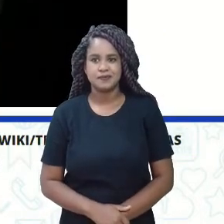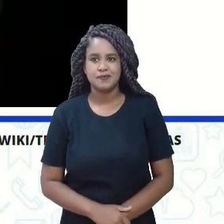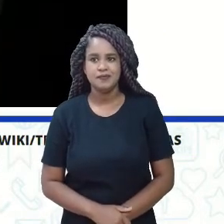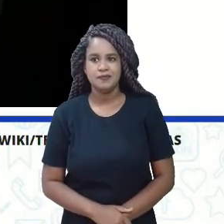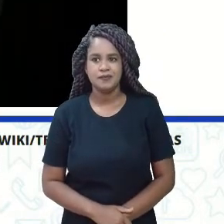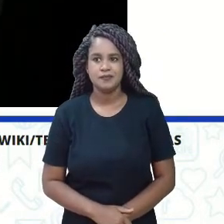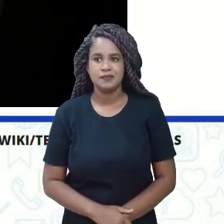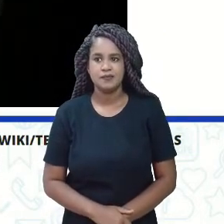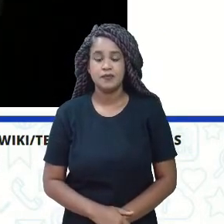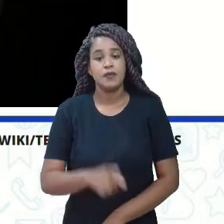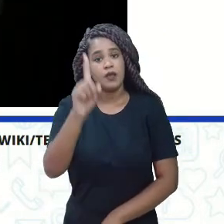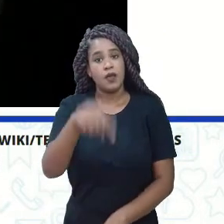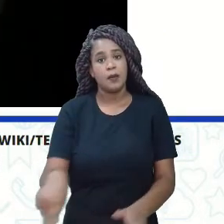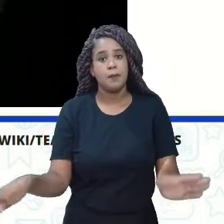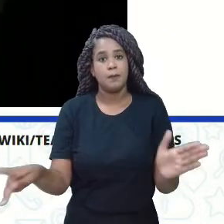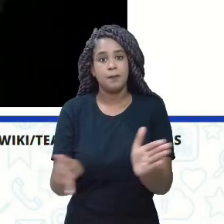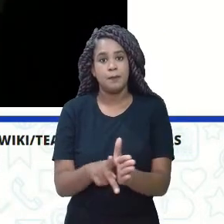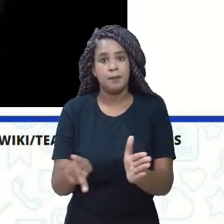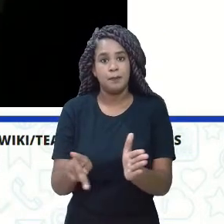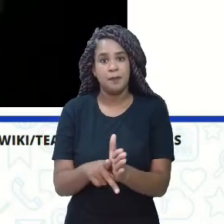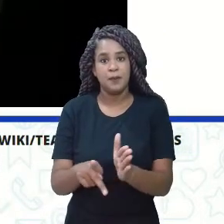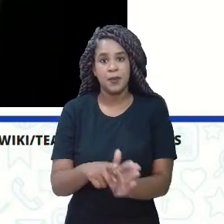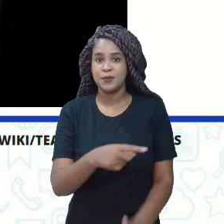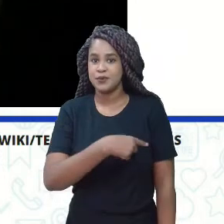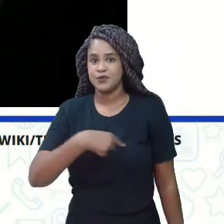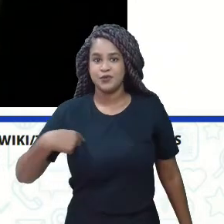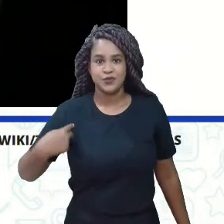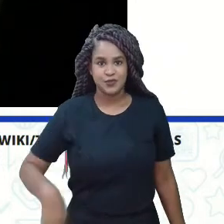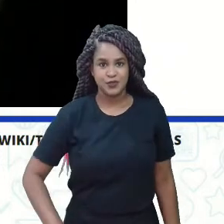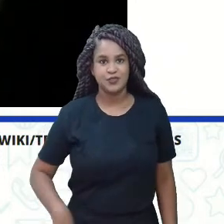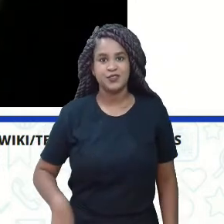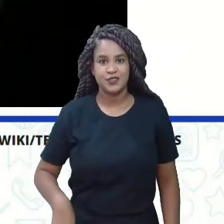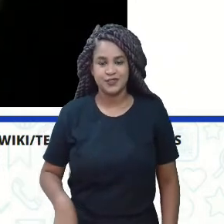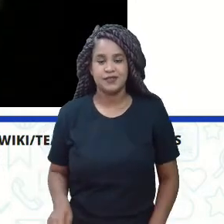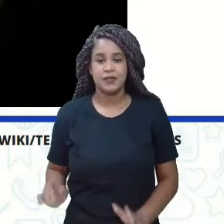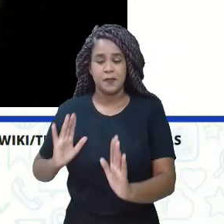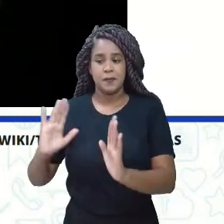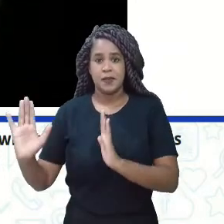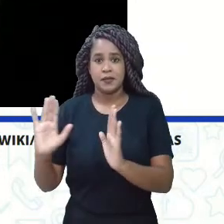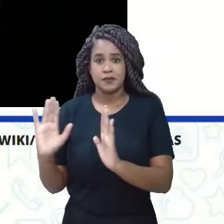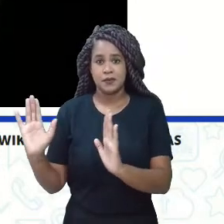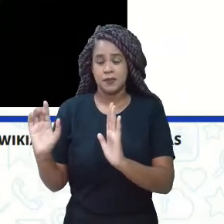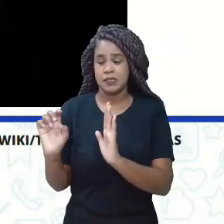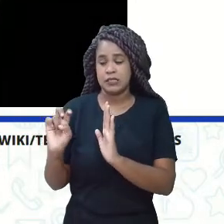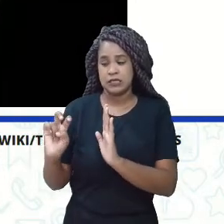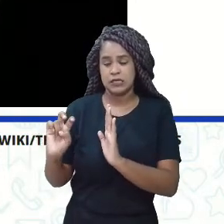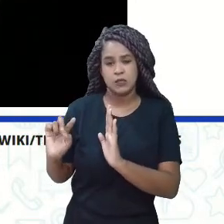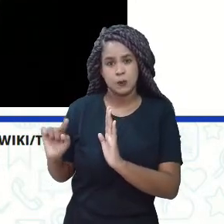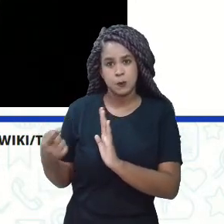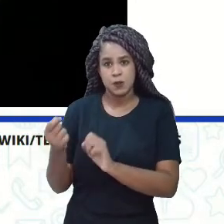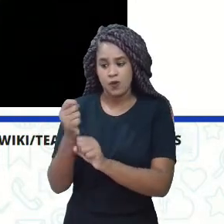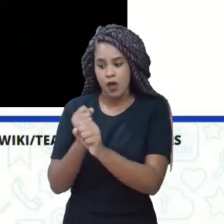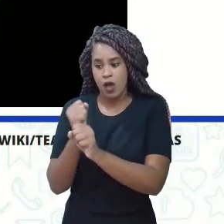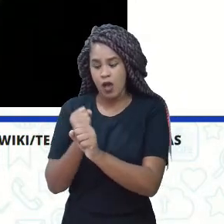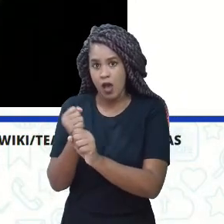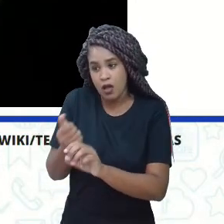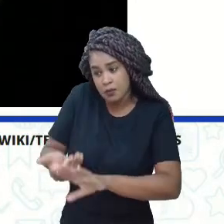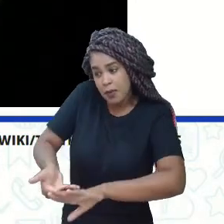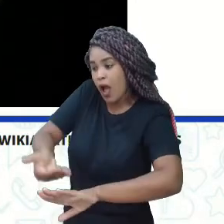É originário da China, como a gente já sabe, surgindo por volta de 5.000 anos antes de